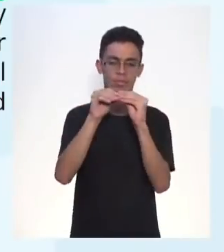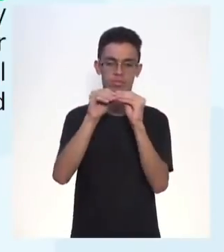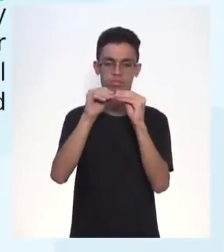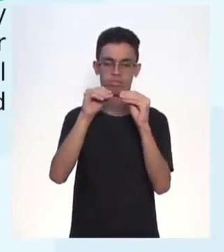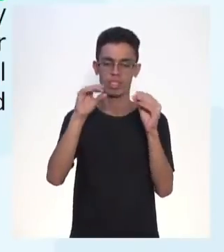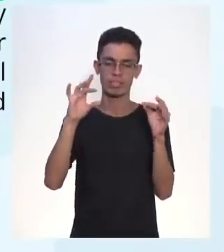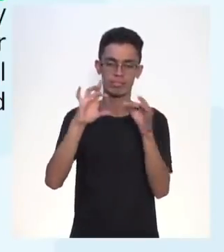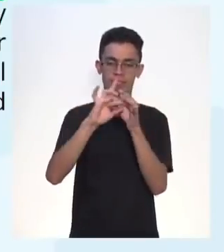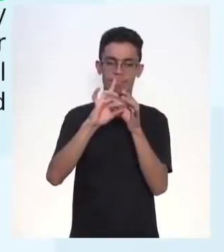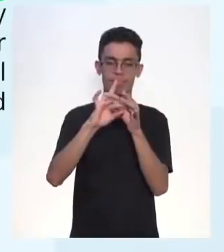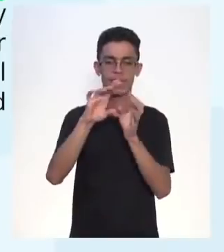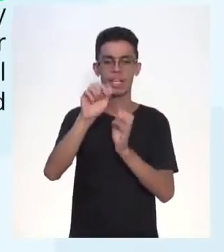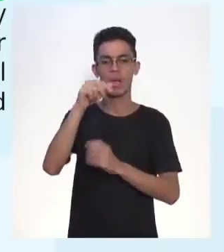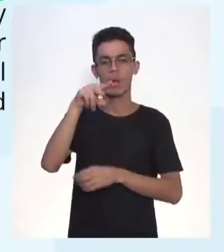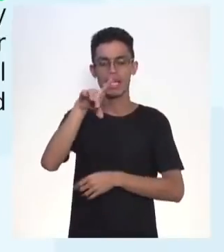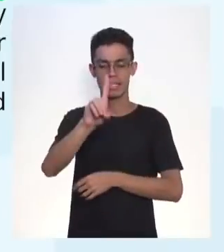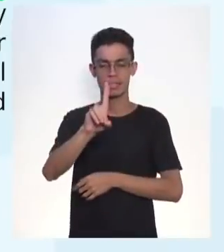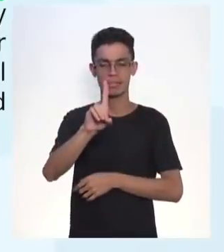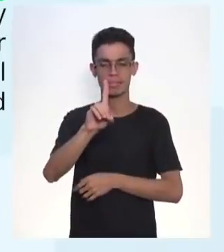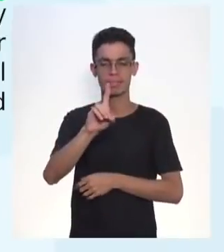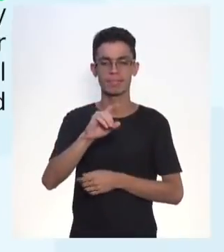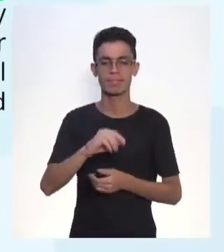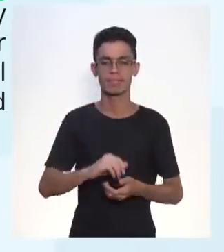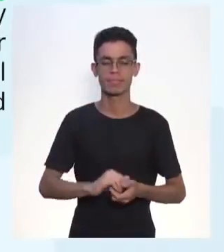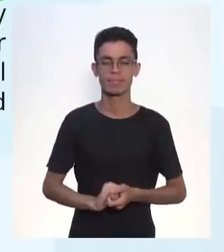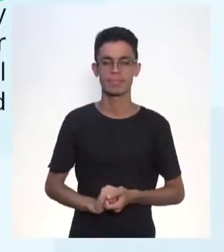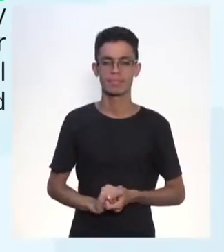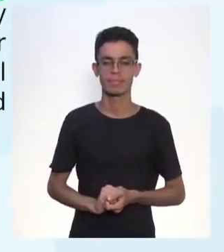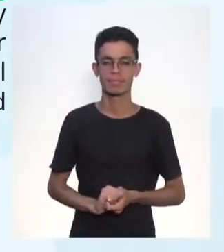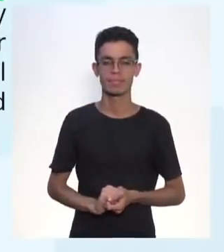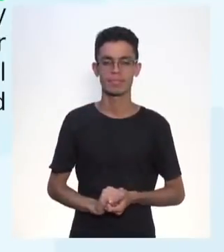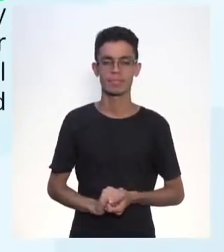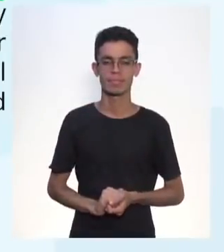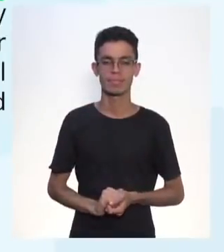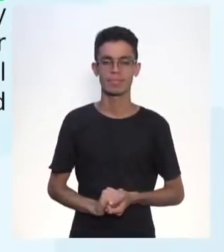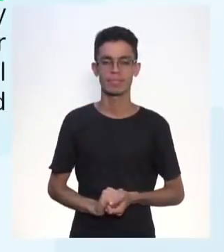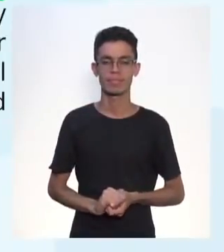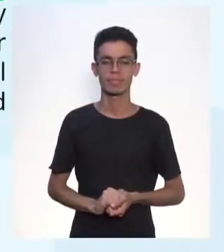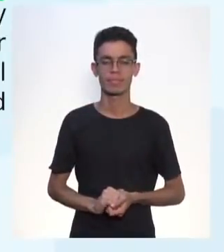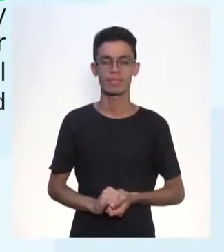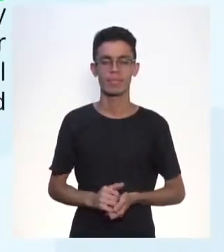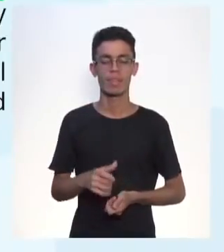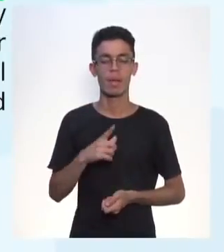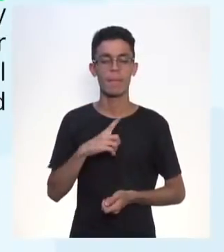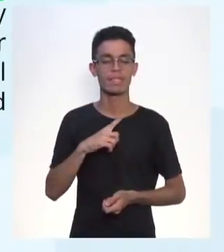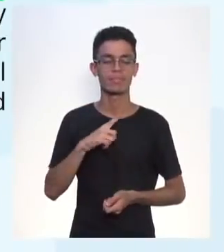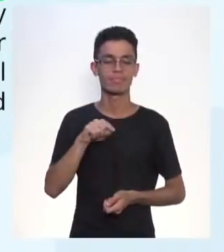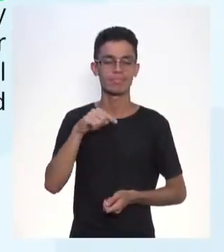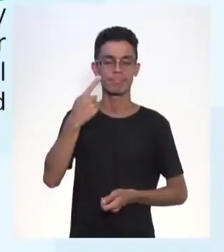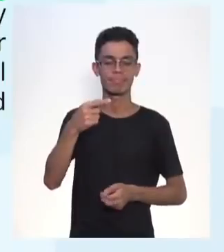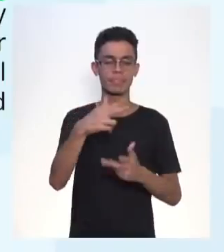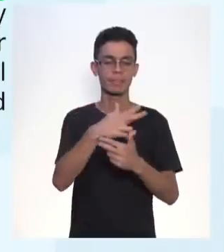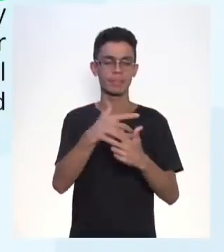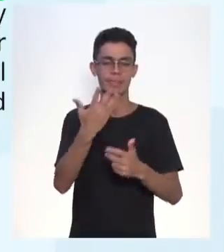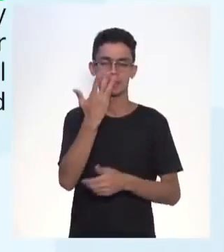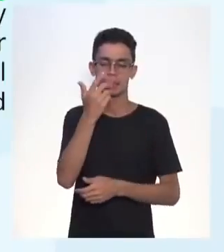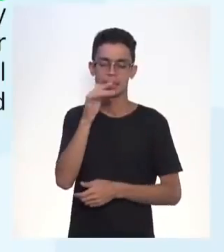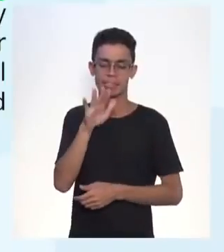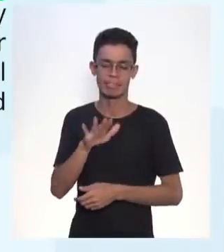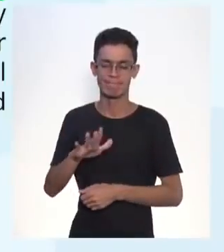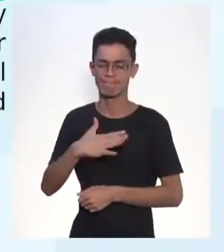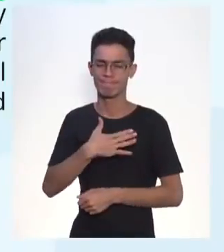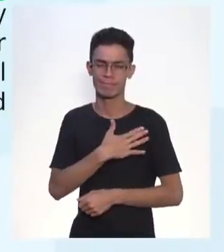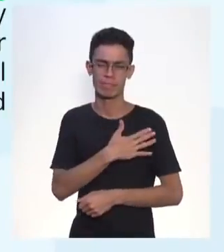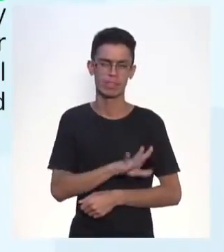nosso and. Juntei as duas informações aqui com and. E aí, tem mais uma coisa que as crianças não gostaram. Ó.